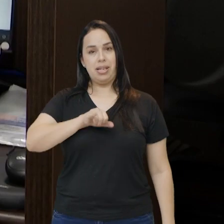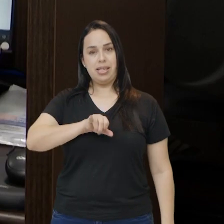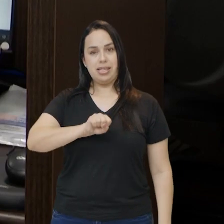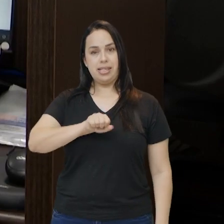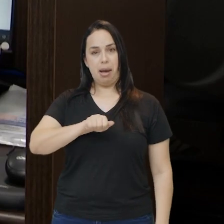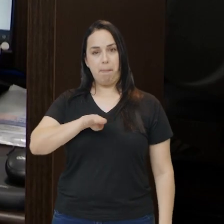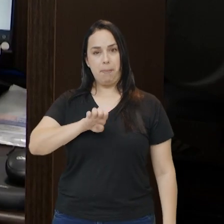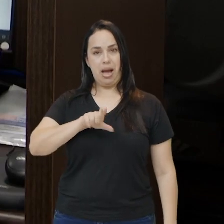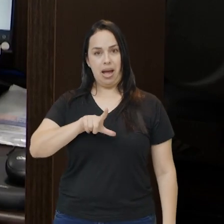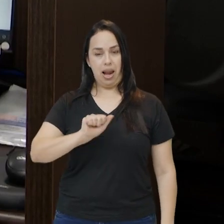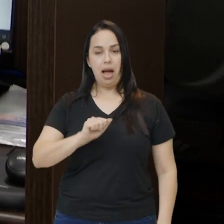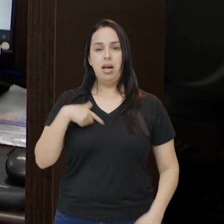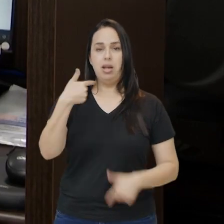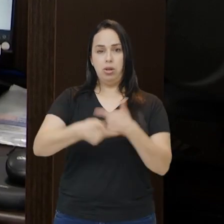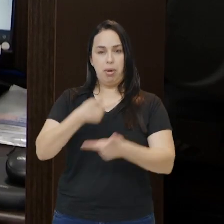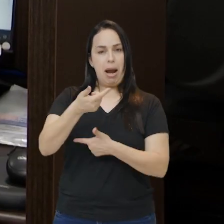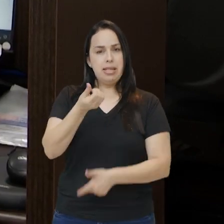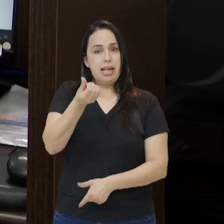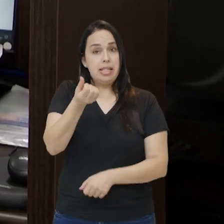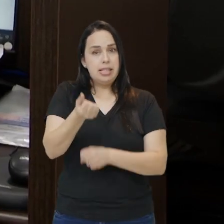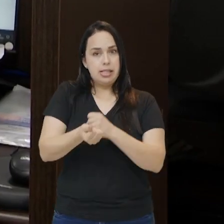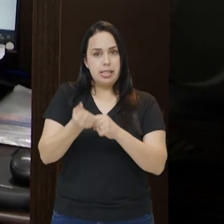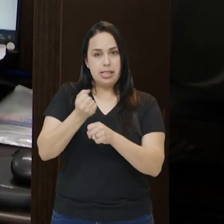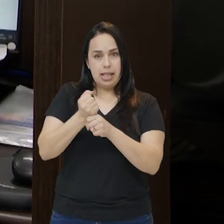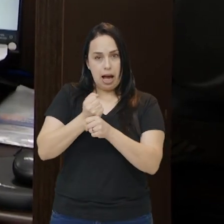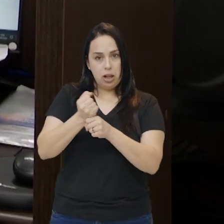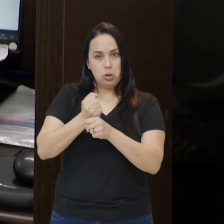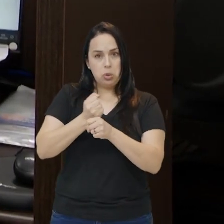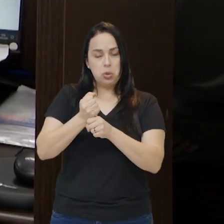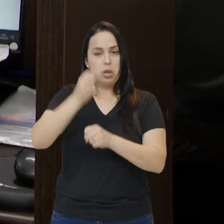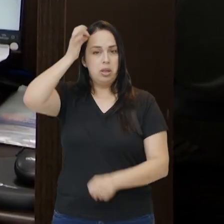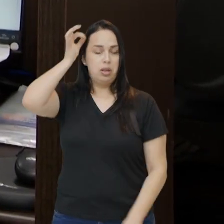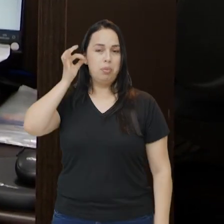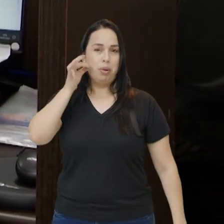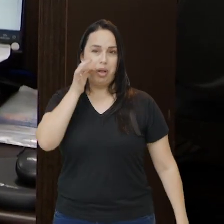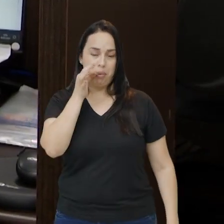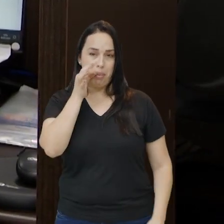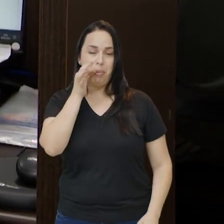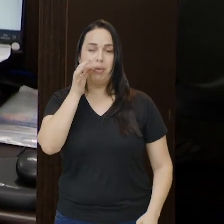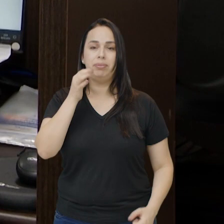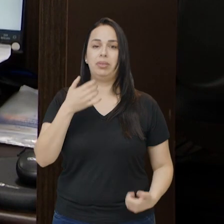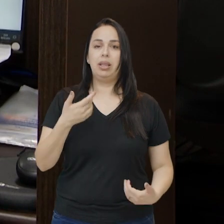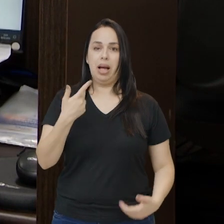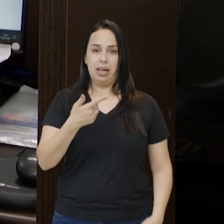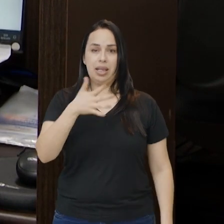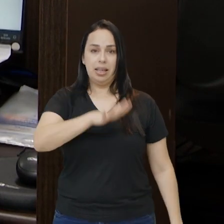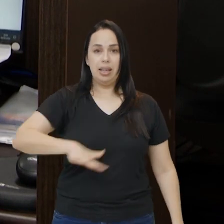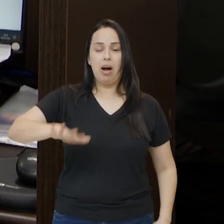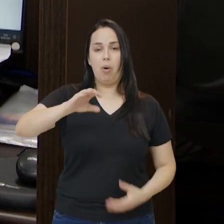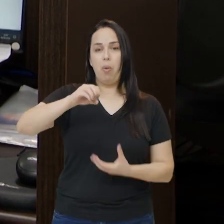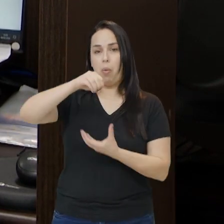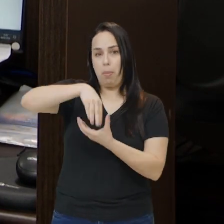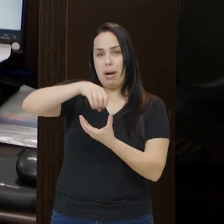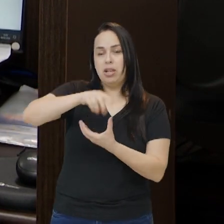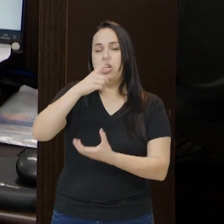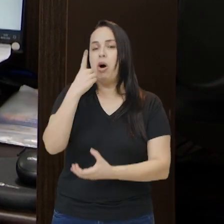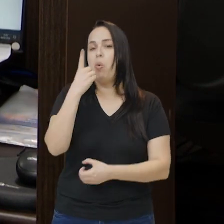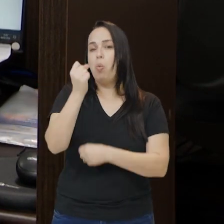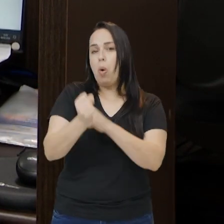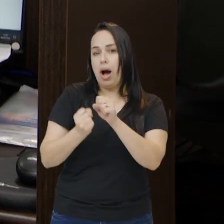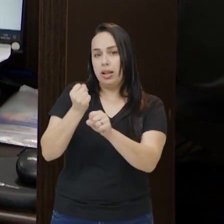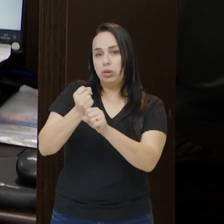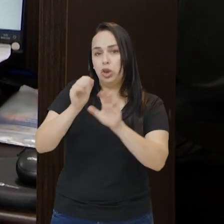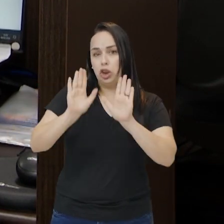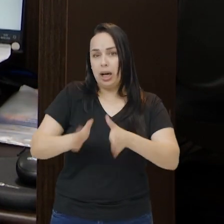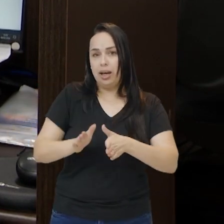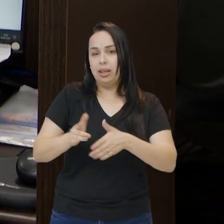Eu me chamo Isabela, eu trabalho há aproximadamente 6 anos com call center, teleatendimento e aqui na Urban estou há quase 1